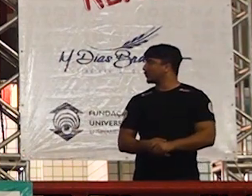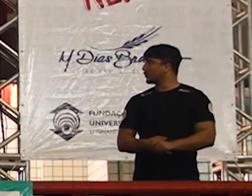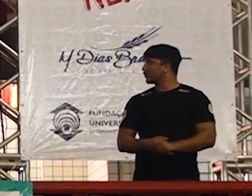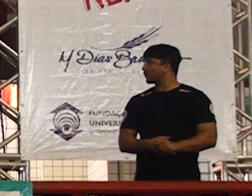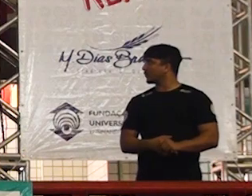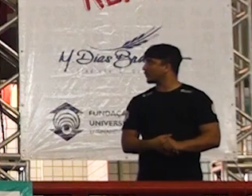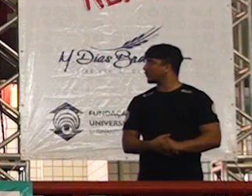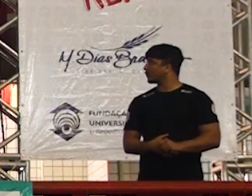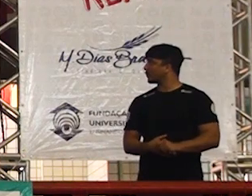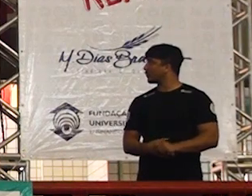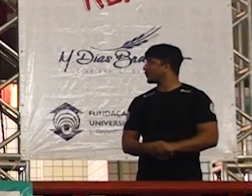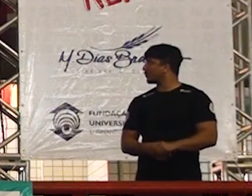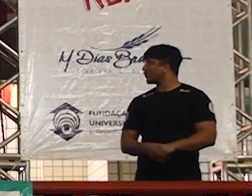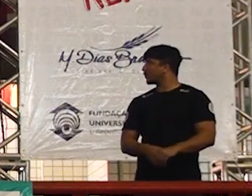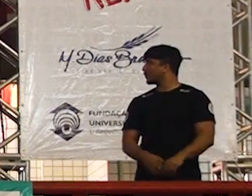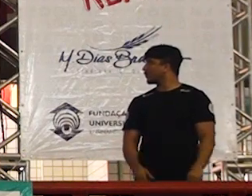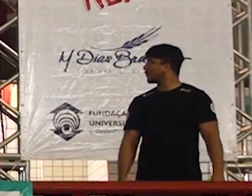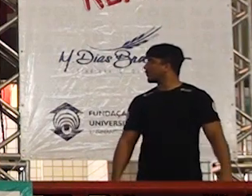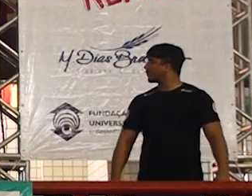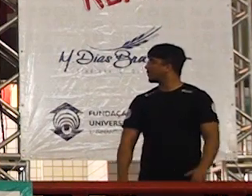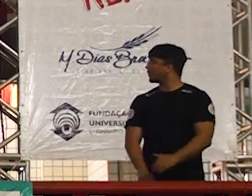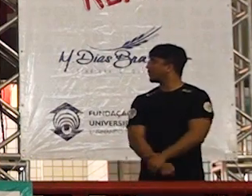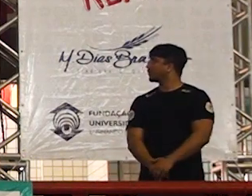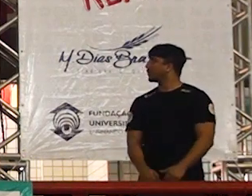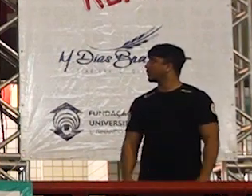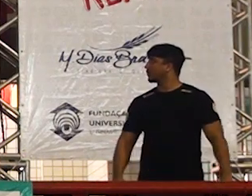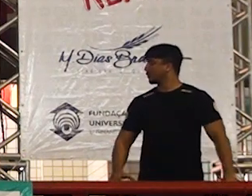Vamos ver mais perguntas aqui chegando. Deixa eu ler aqui.